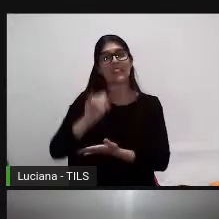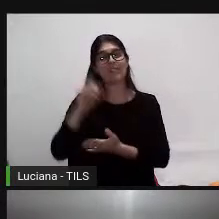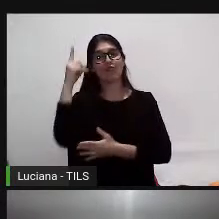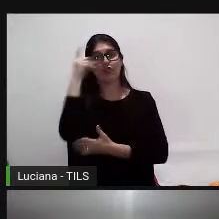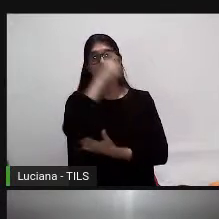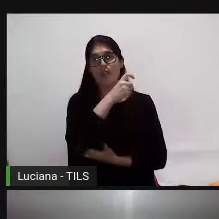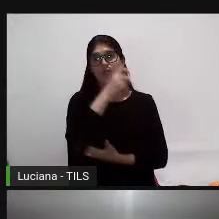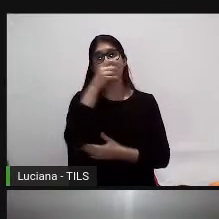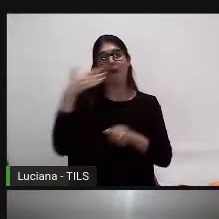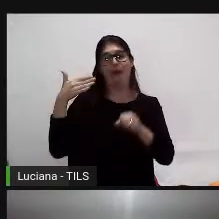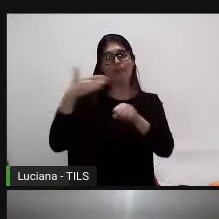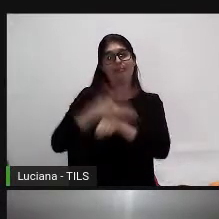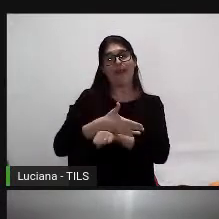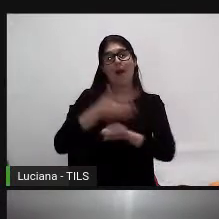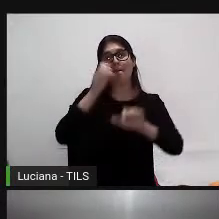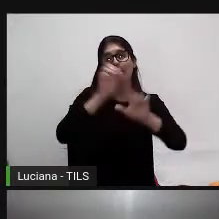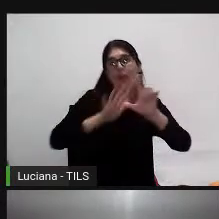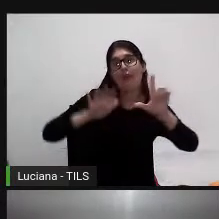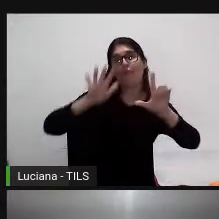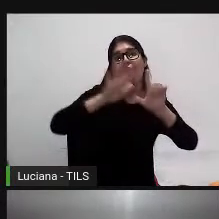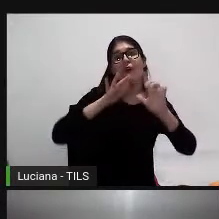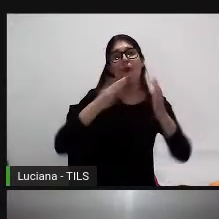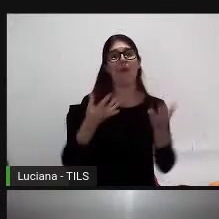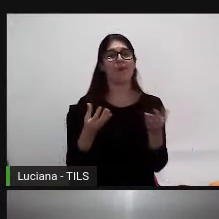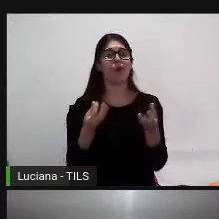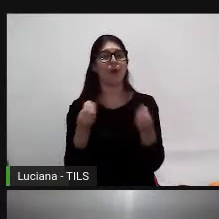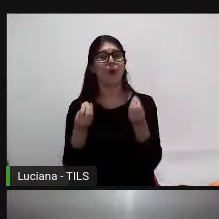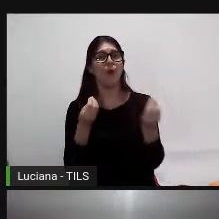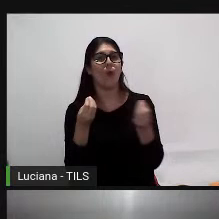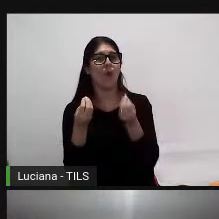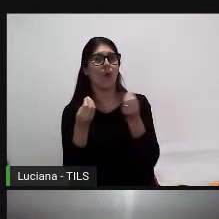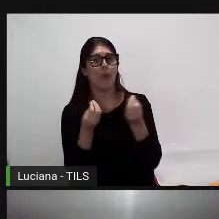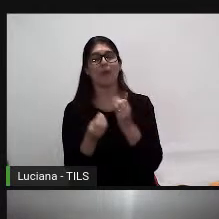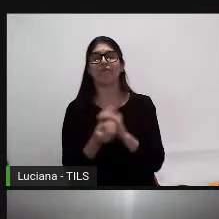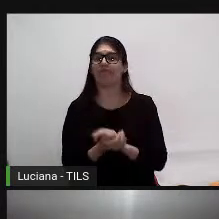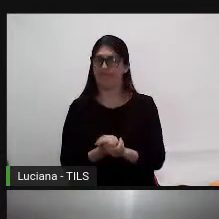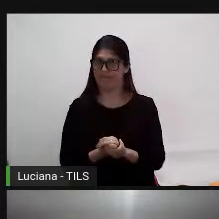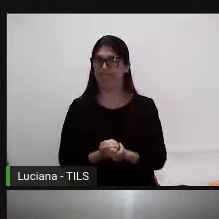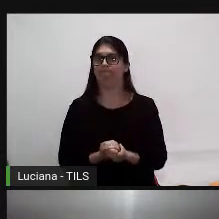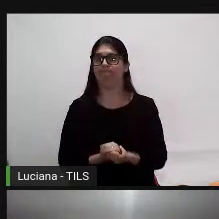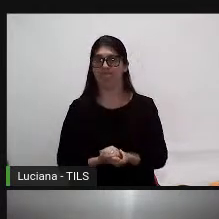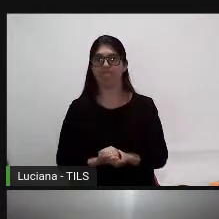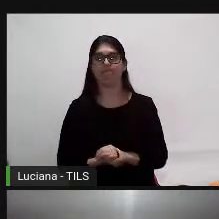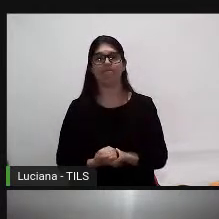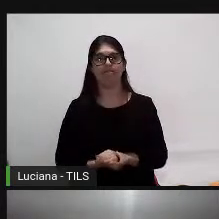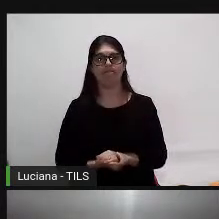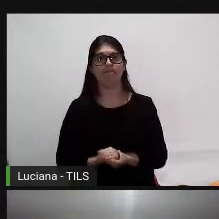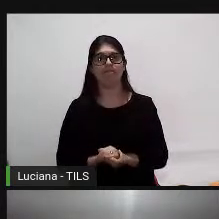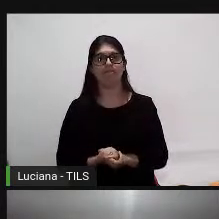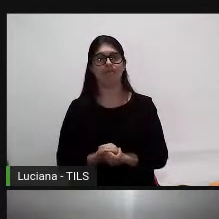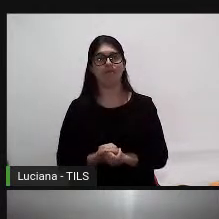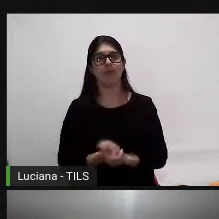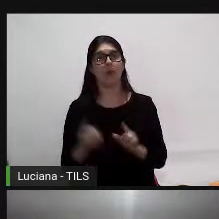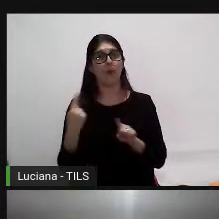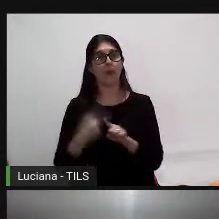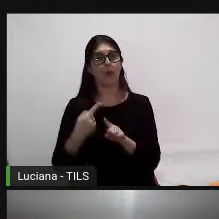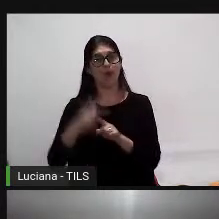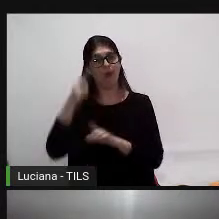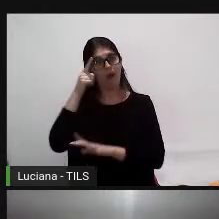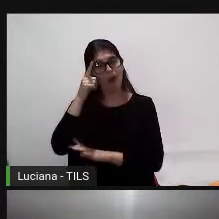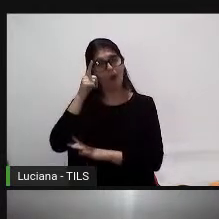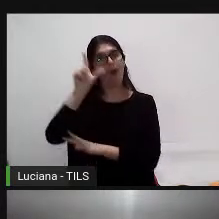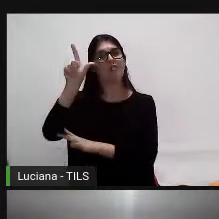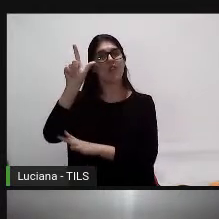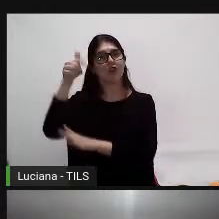olha, estava, não estou conseguindo acessar, então, para poderem estar recuperando